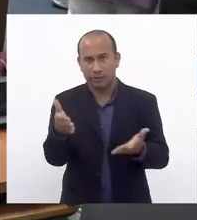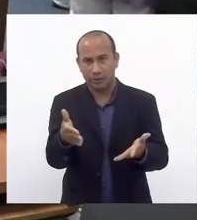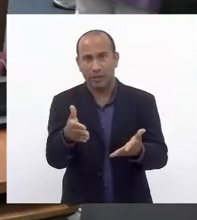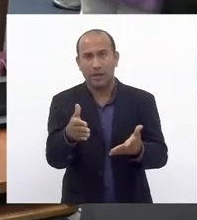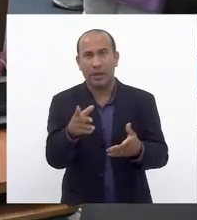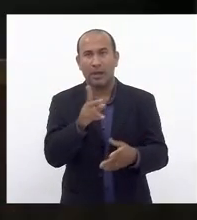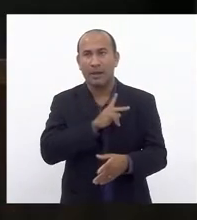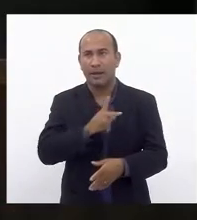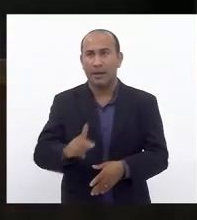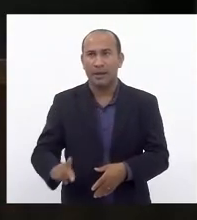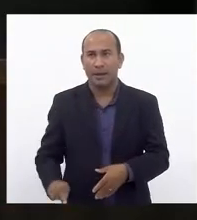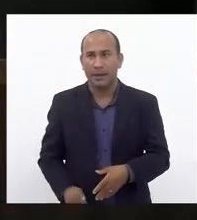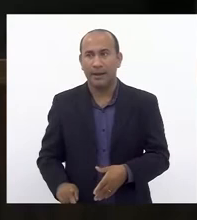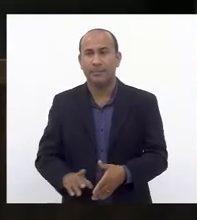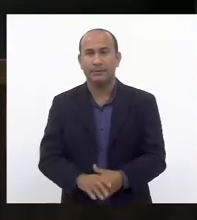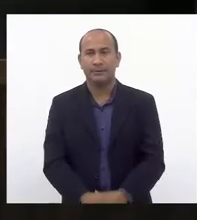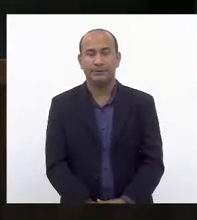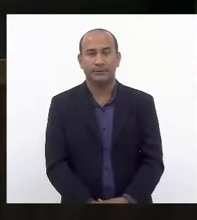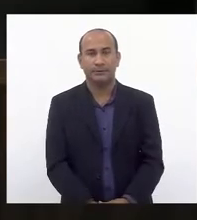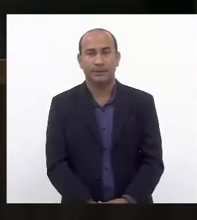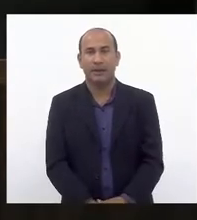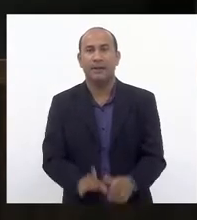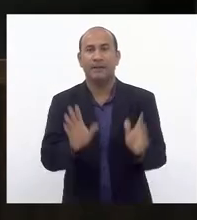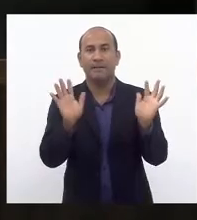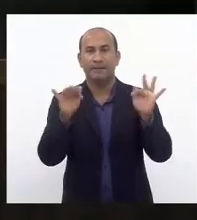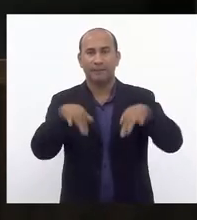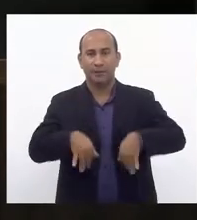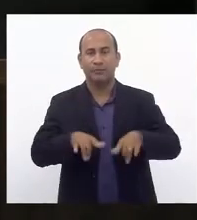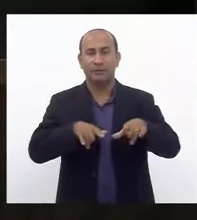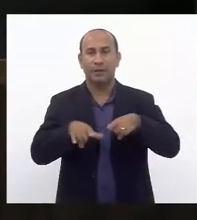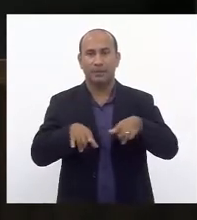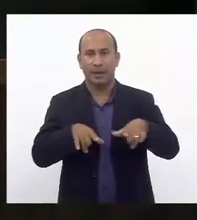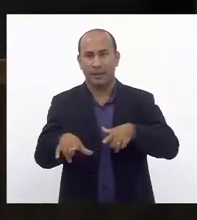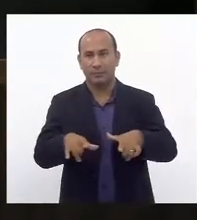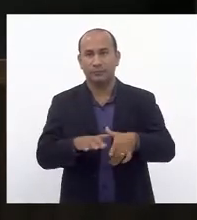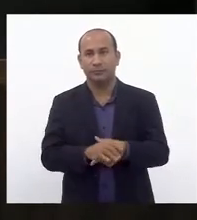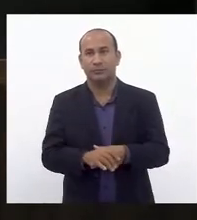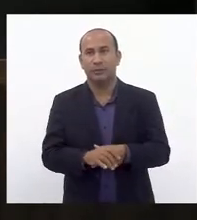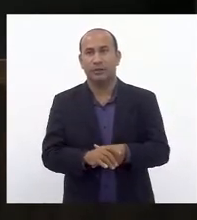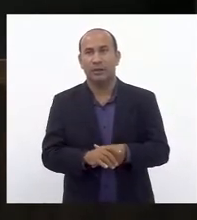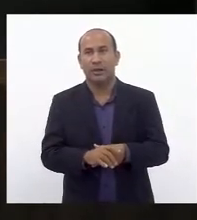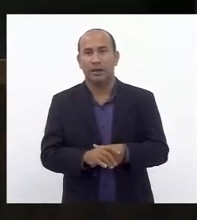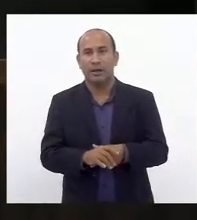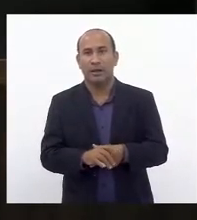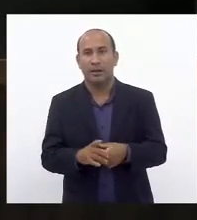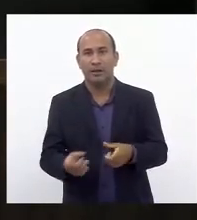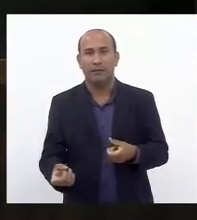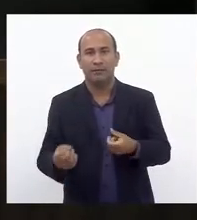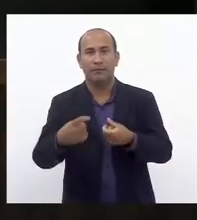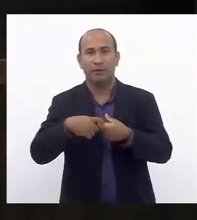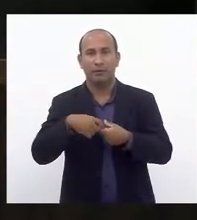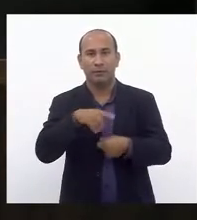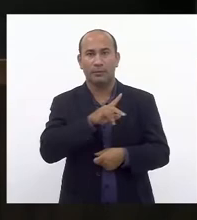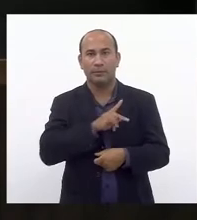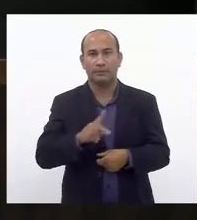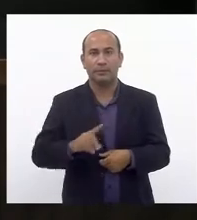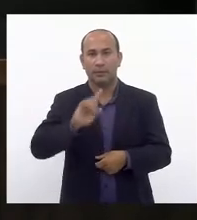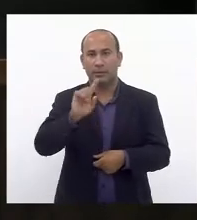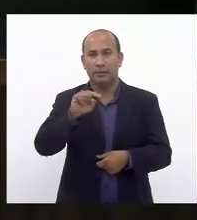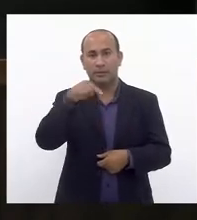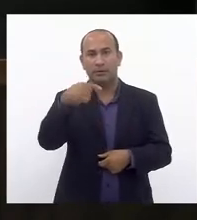A presidência vai encerrar os trabalhos e volta como presidente na